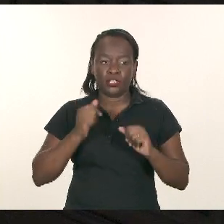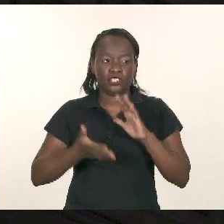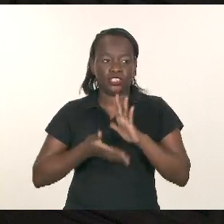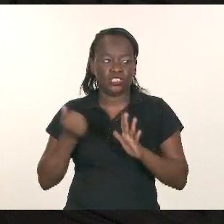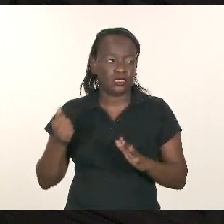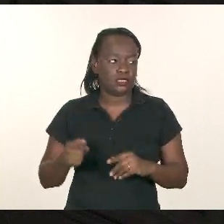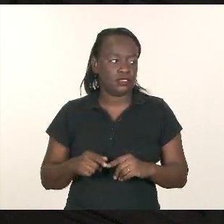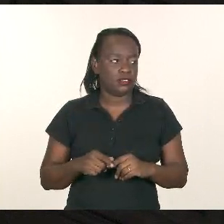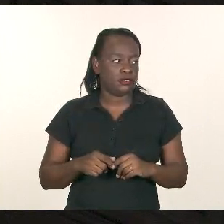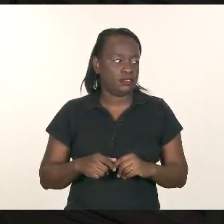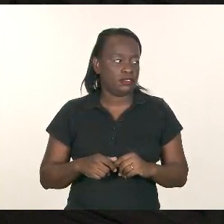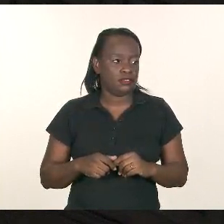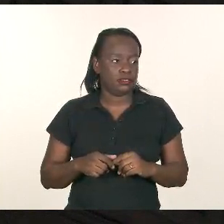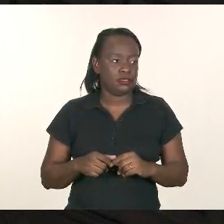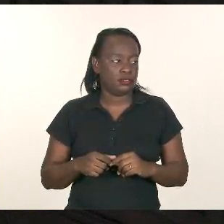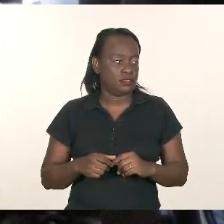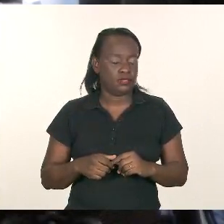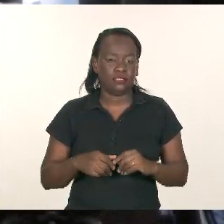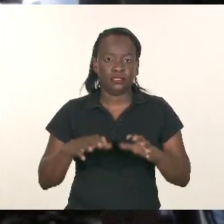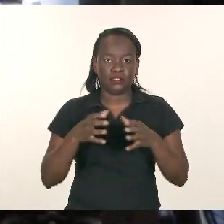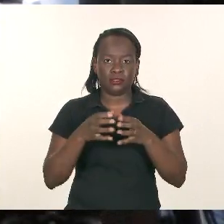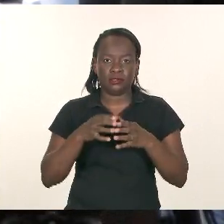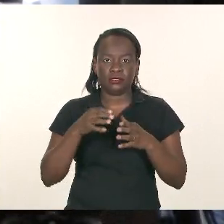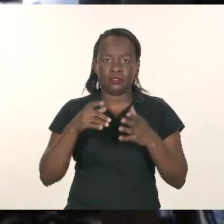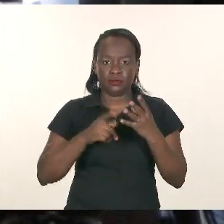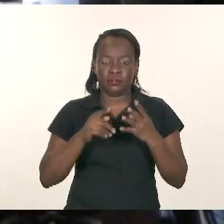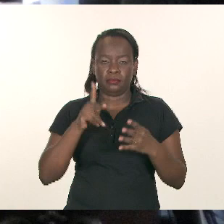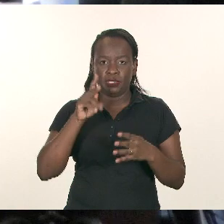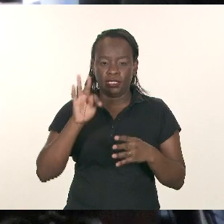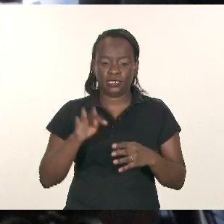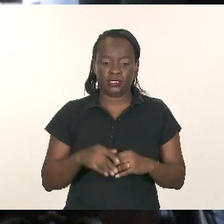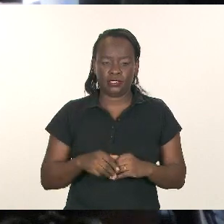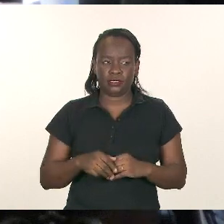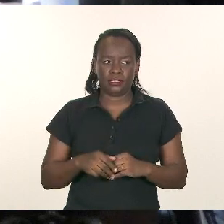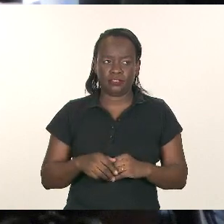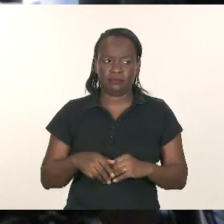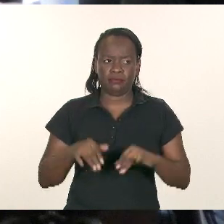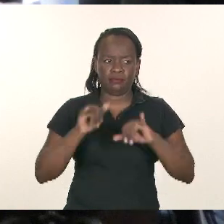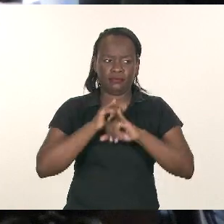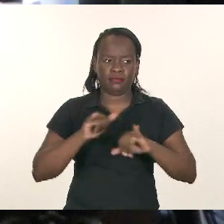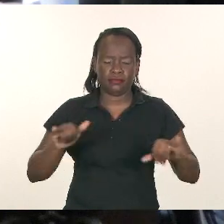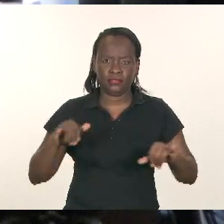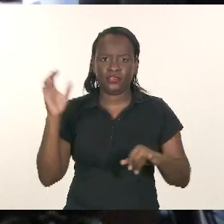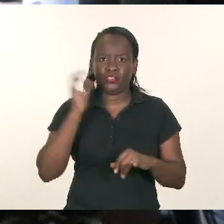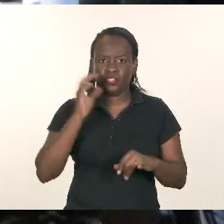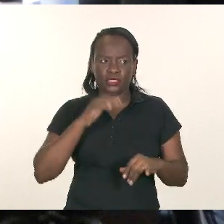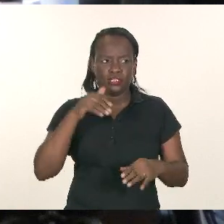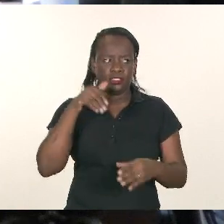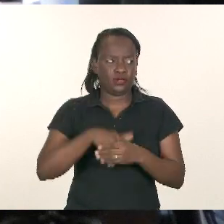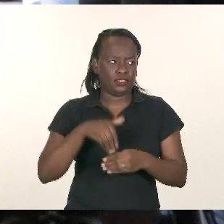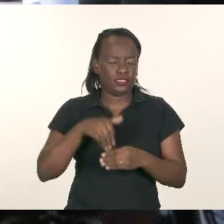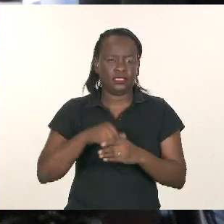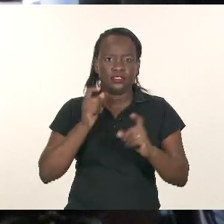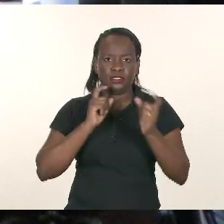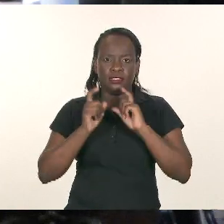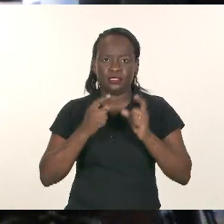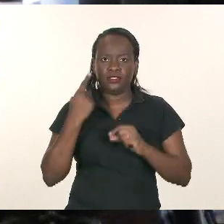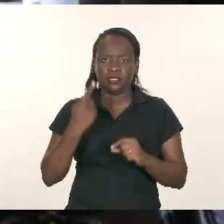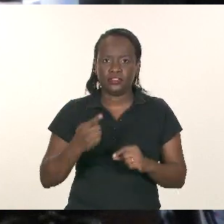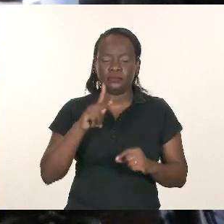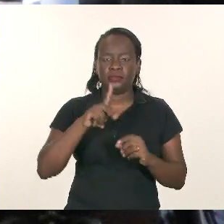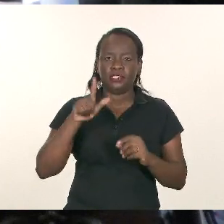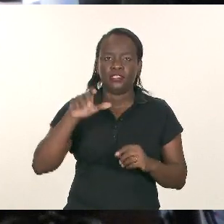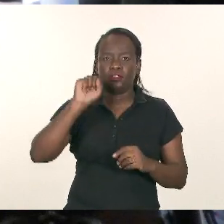destaque. 4 da bancada do PT. Então, anuncio em regime de urgência, em votação, em discussão única, projeto